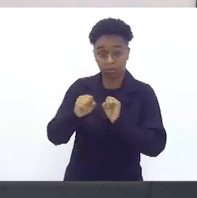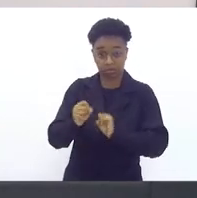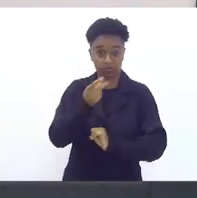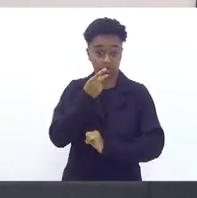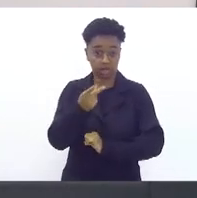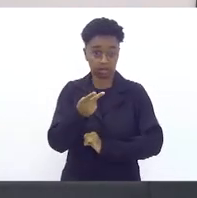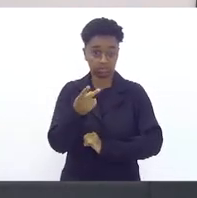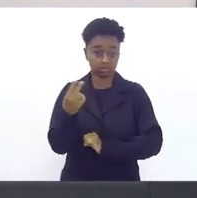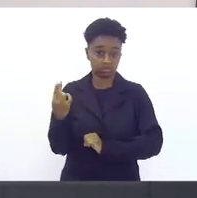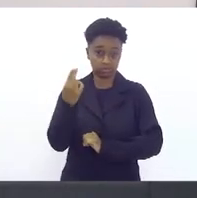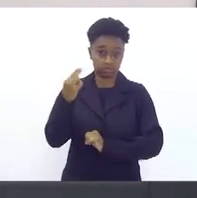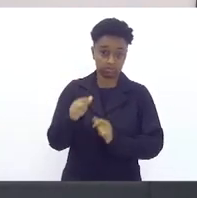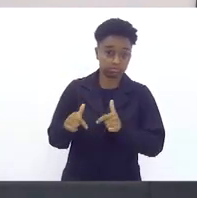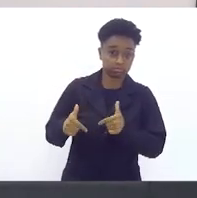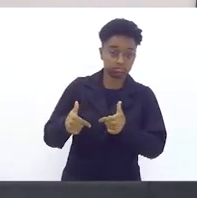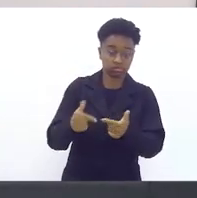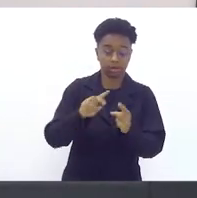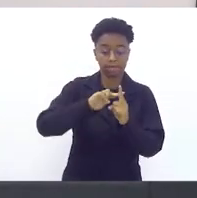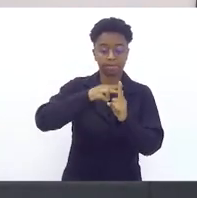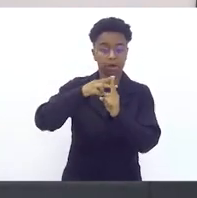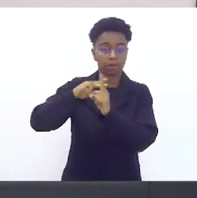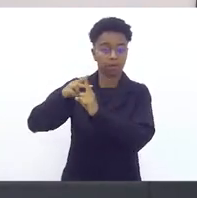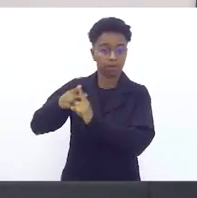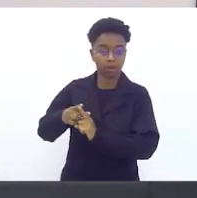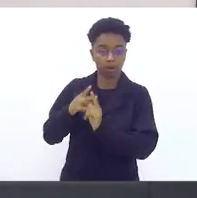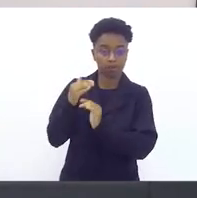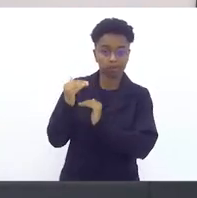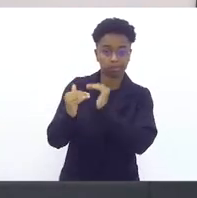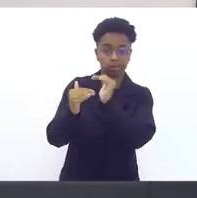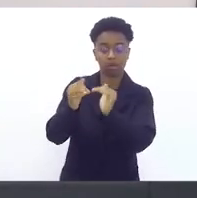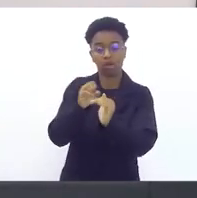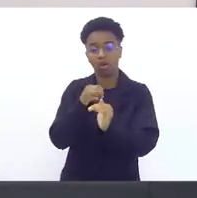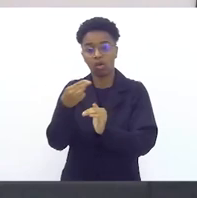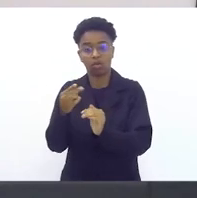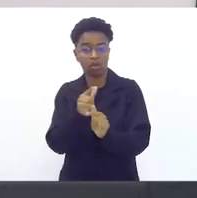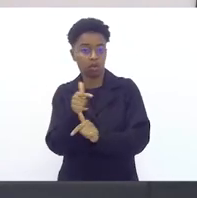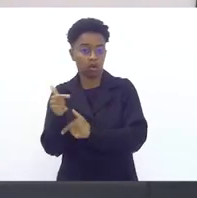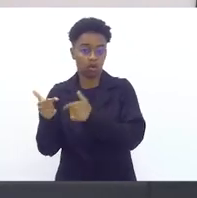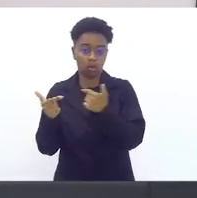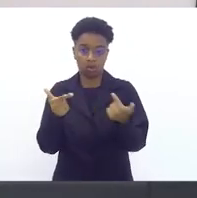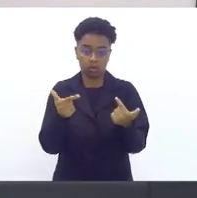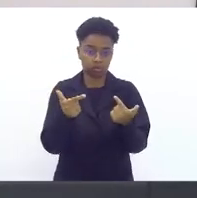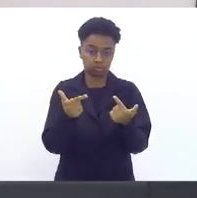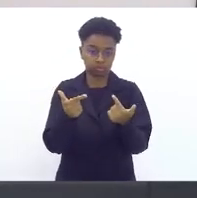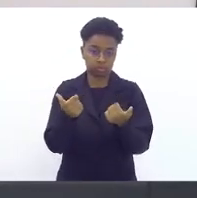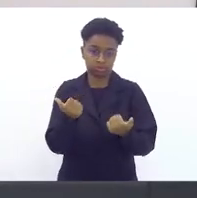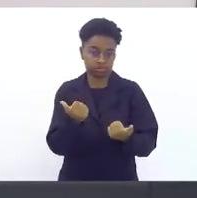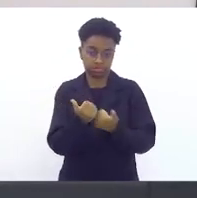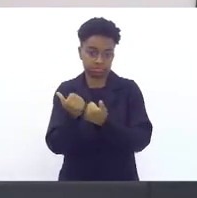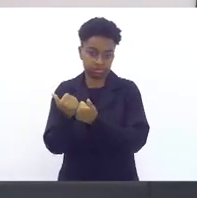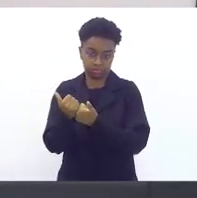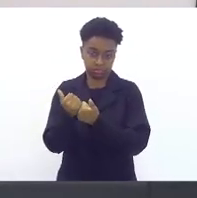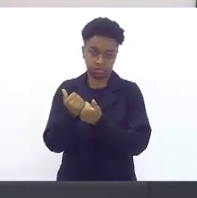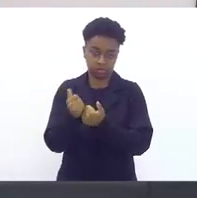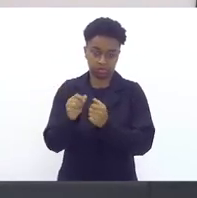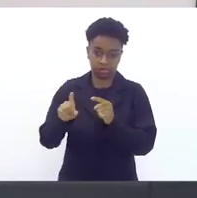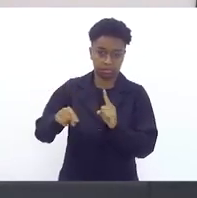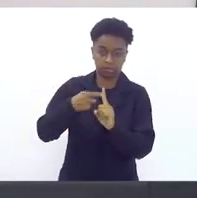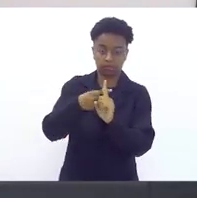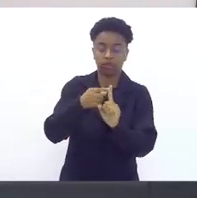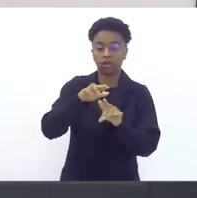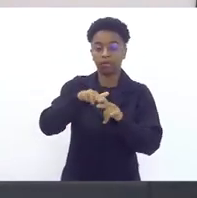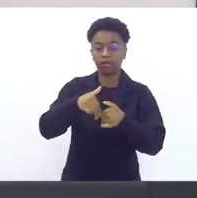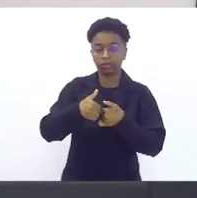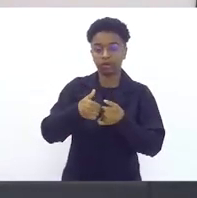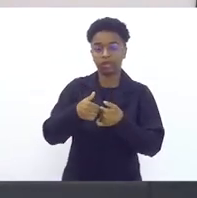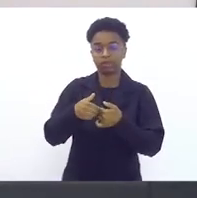pode fazer a progressão, né, ou qualquer outro benefício em razão de um despacho da